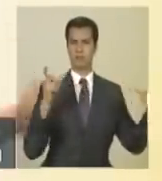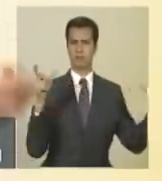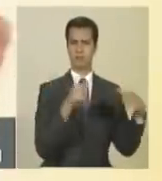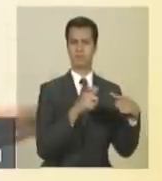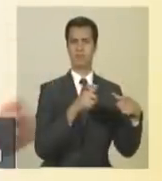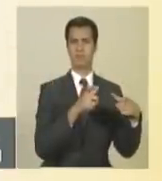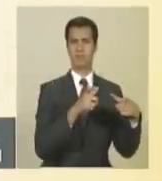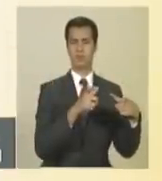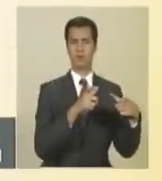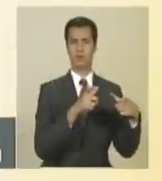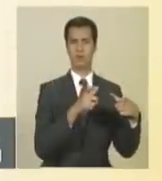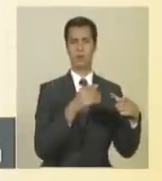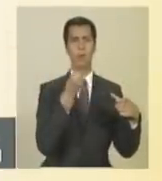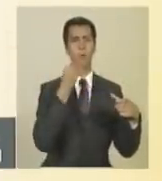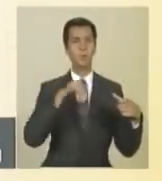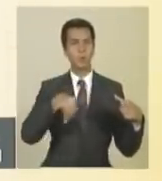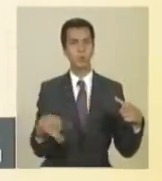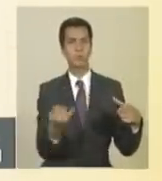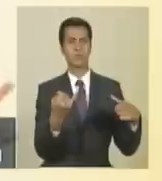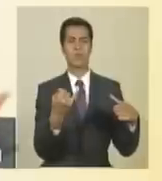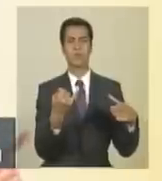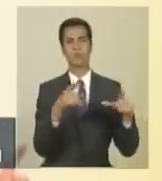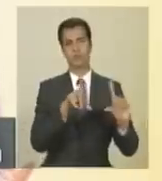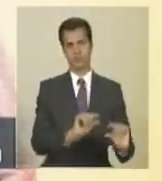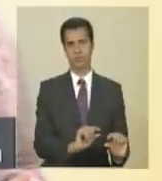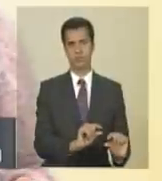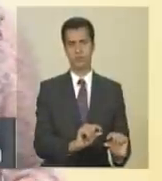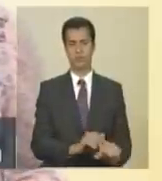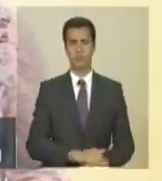à redução de oportunidades. Não só